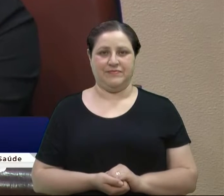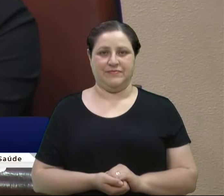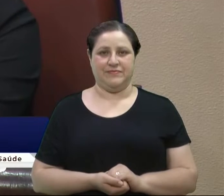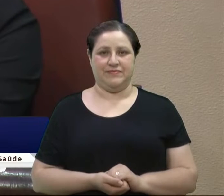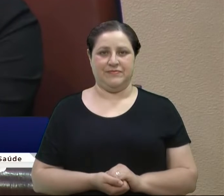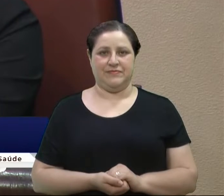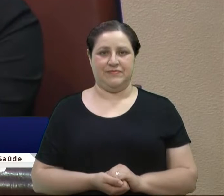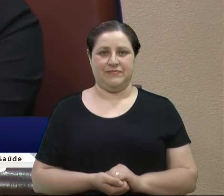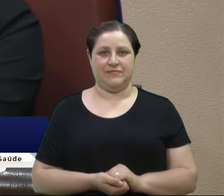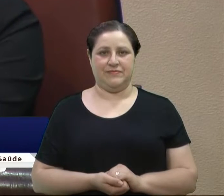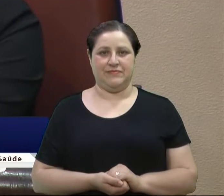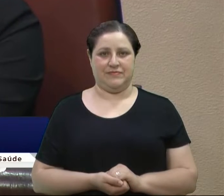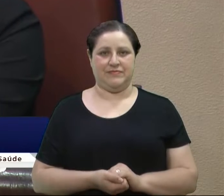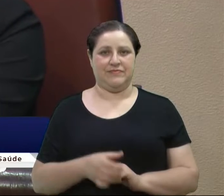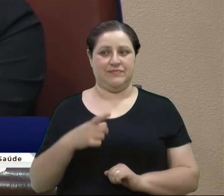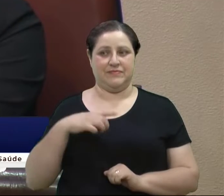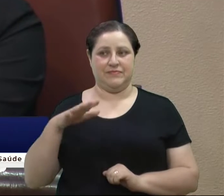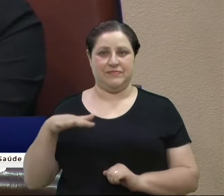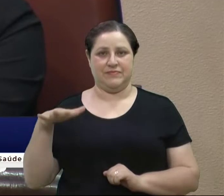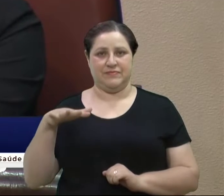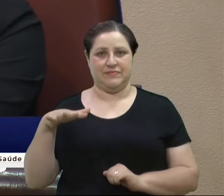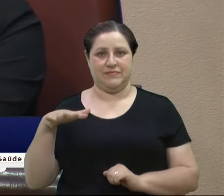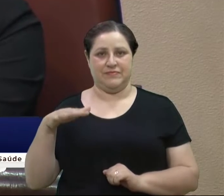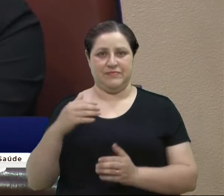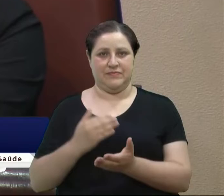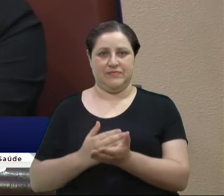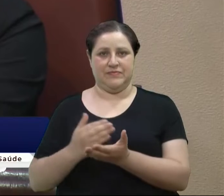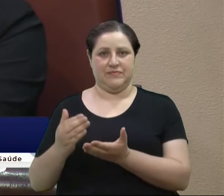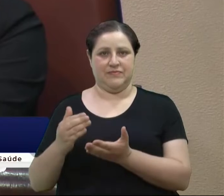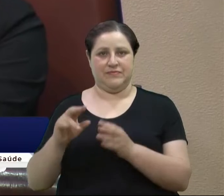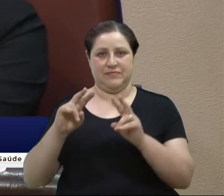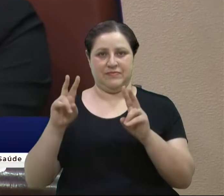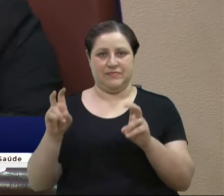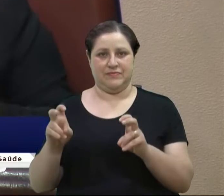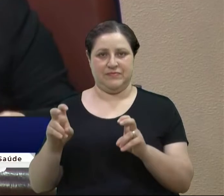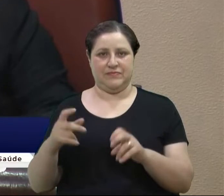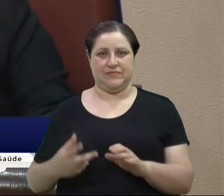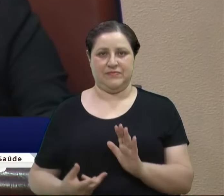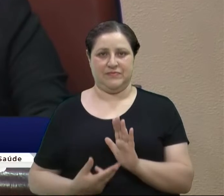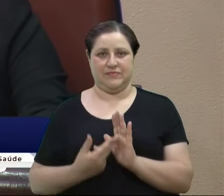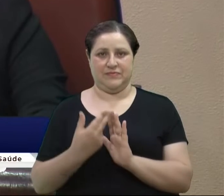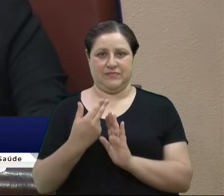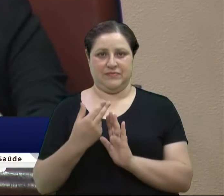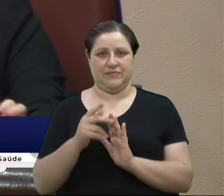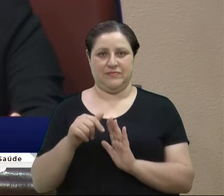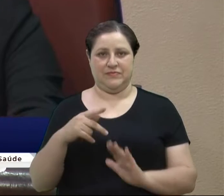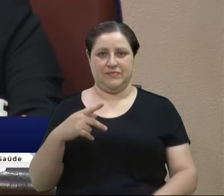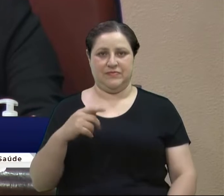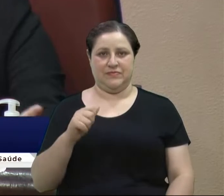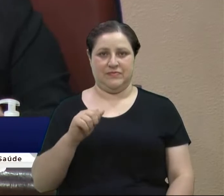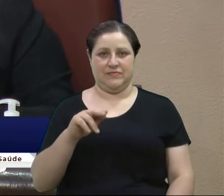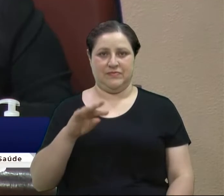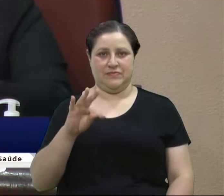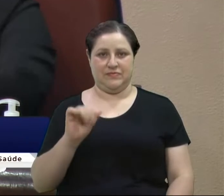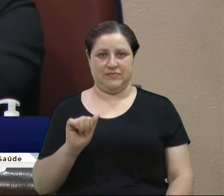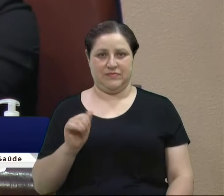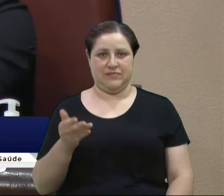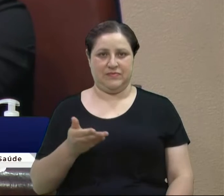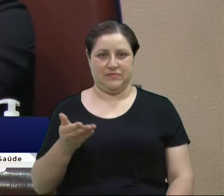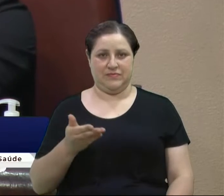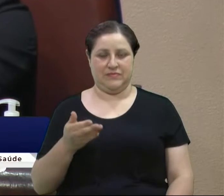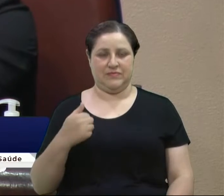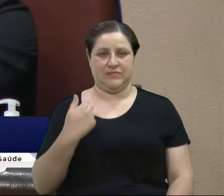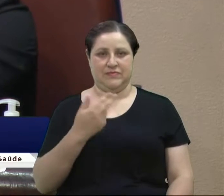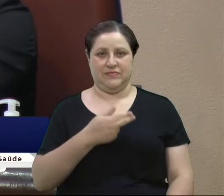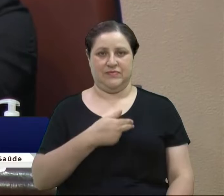Nós temos a seguinte situação. Acho que eu começo pela questão das cirurgias, que era a pauta atual.